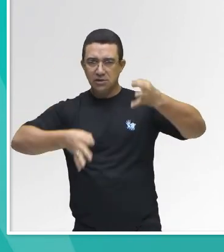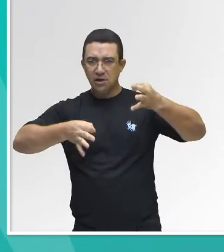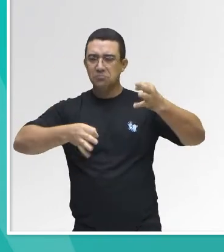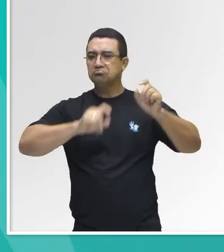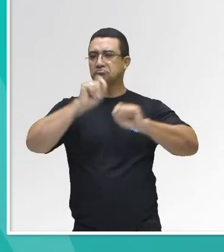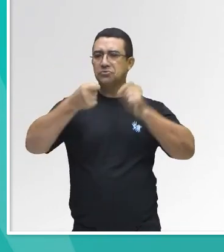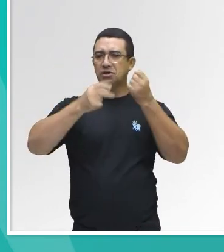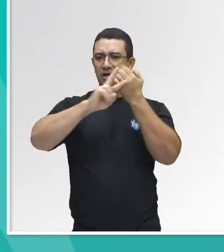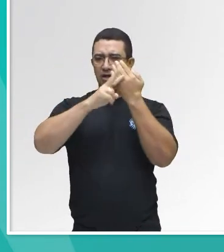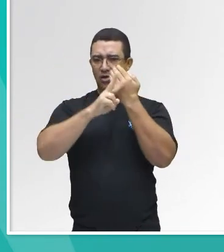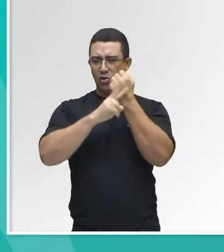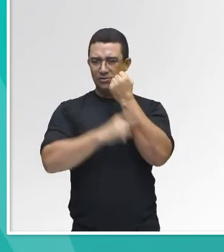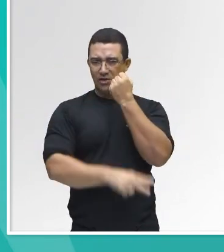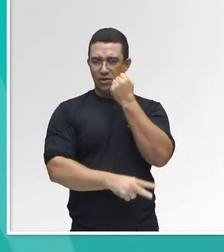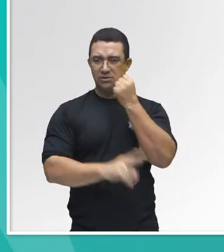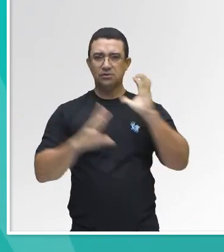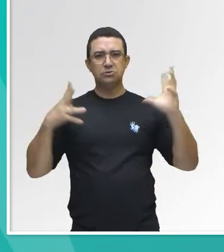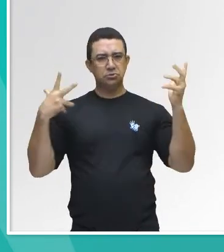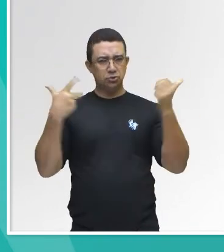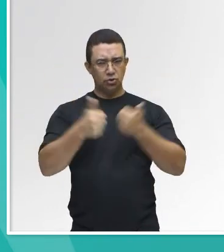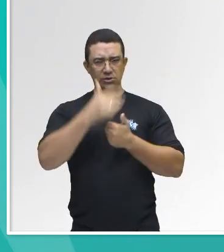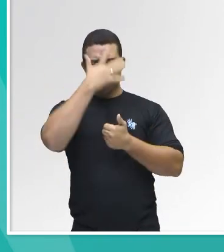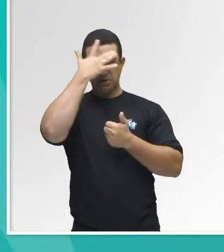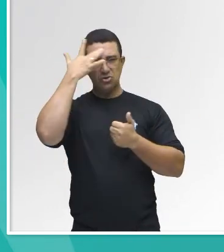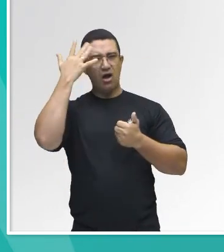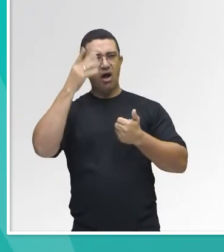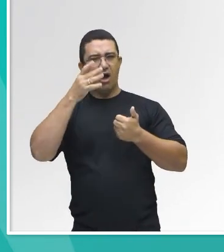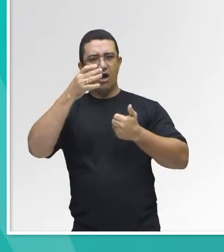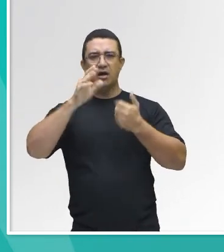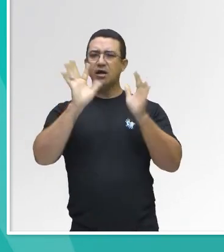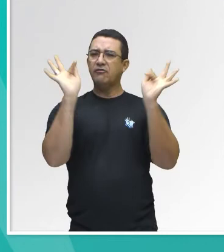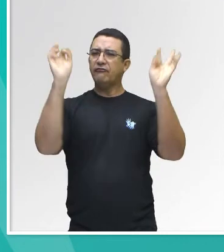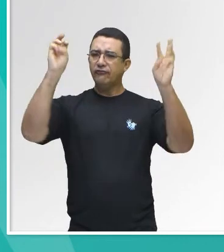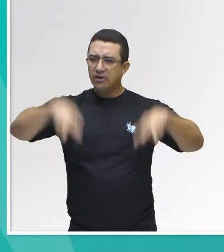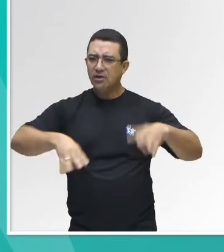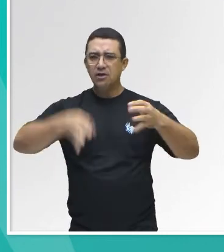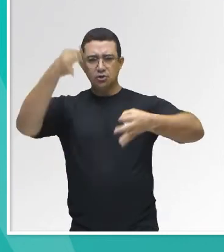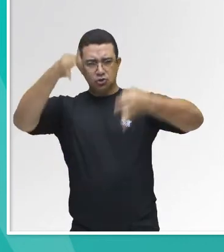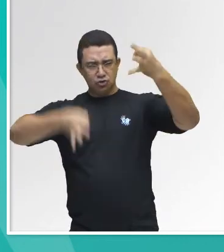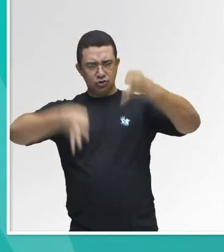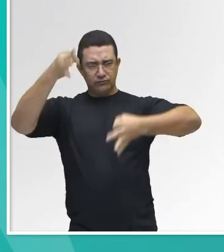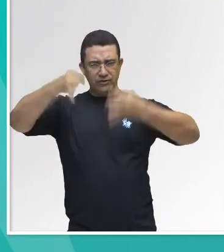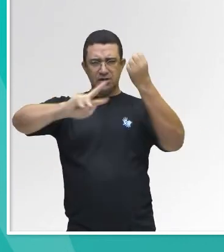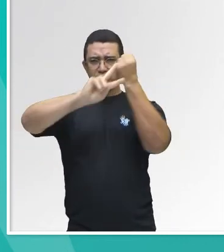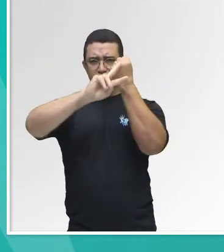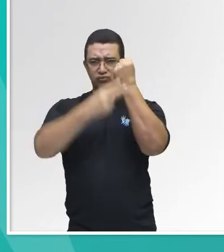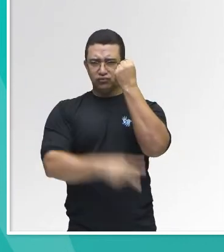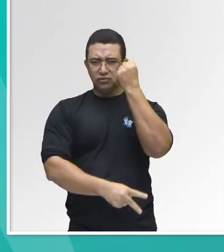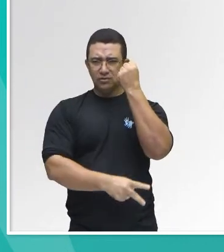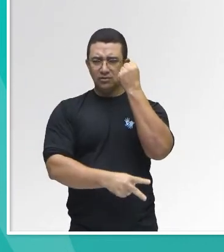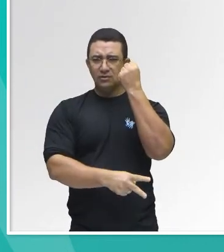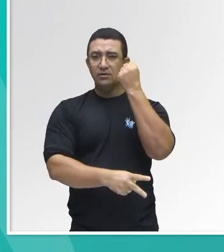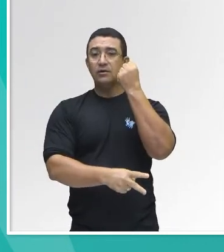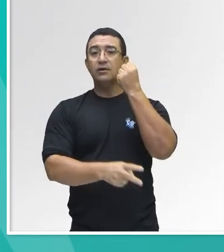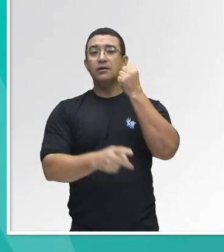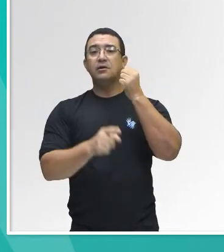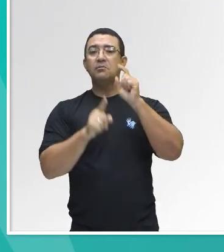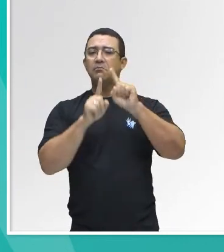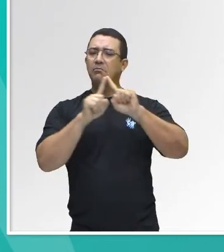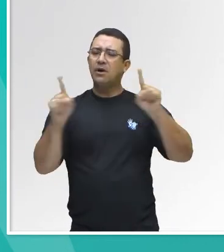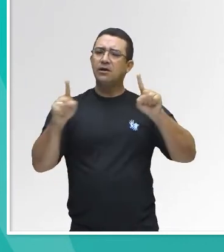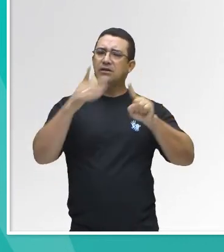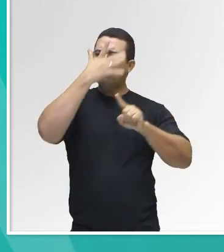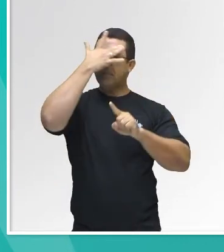mundo adora falar isso aqui, né? O fim justifica os meios. E aqui é